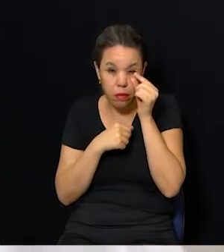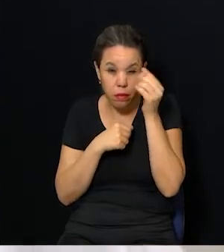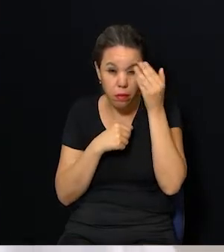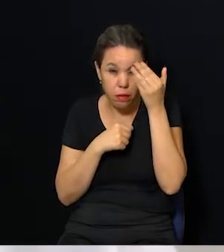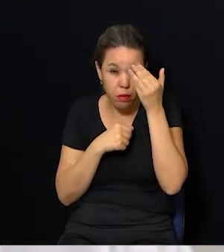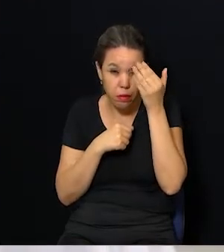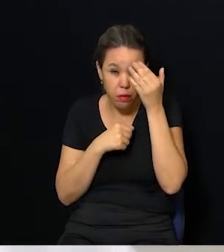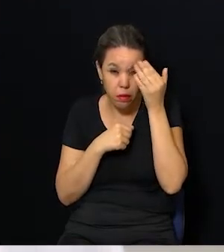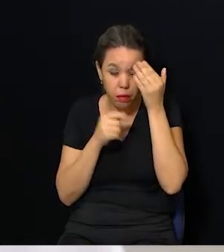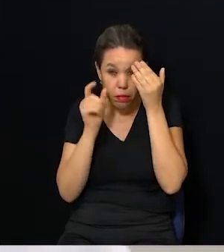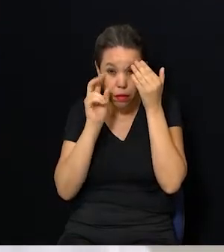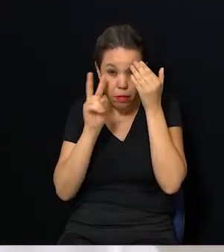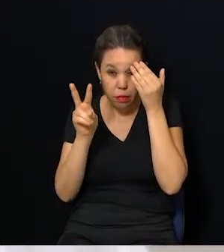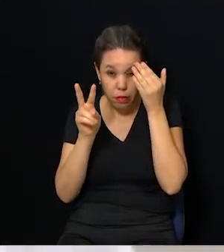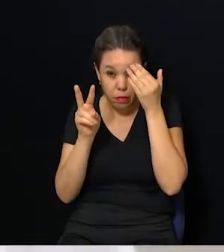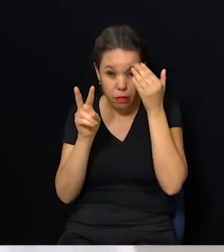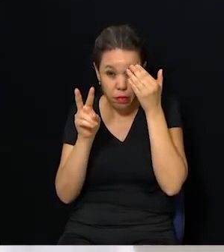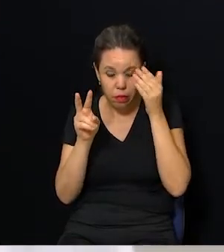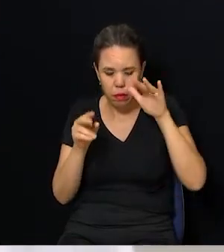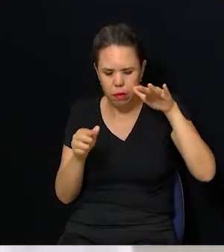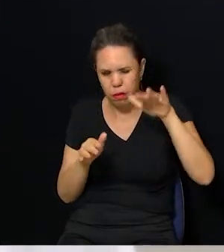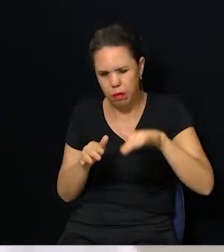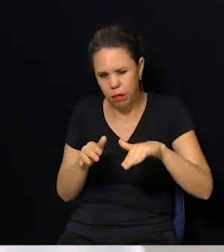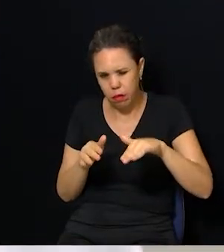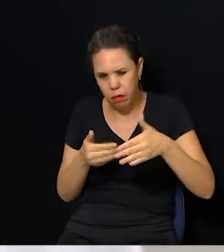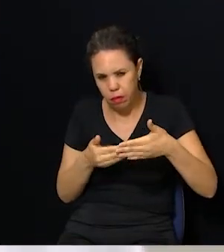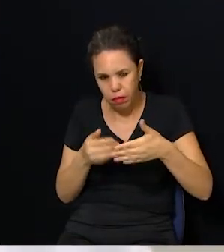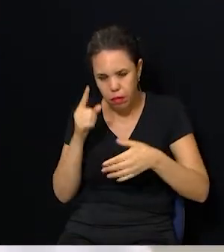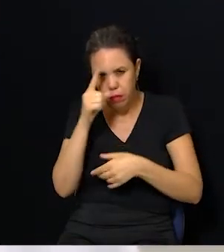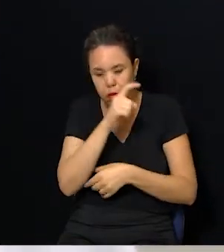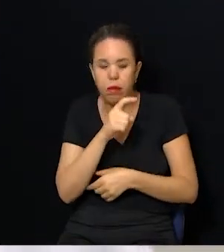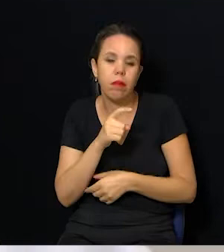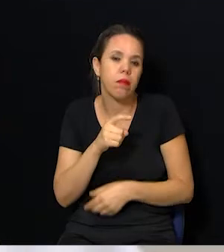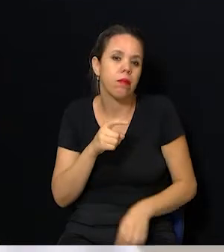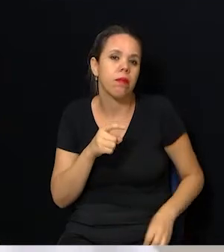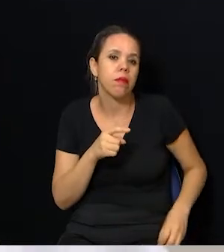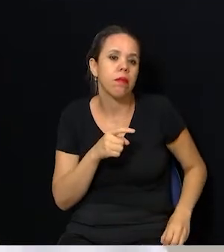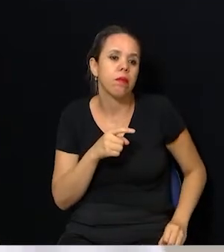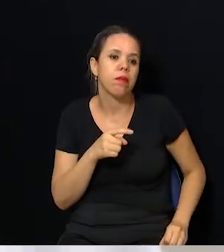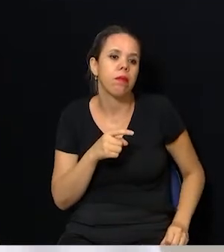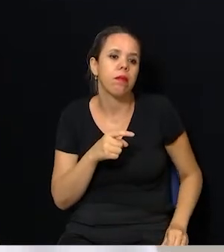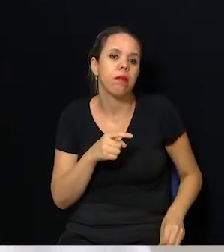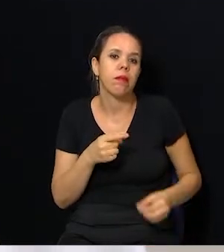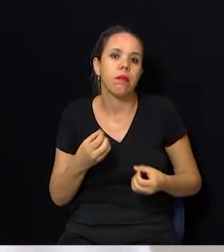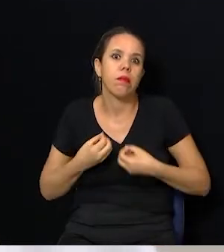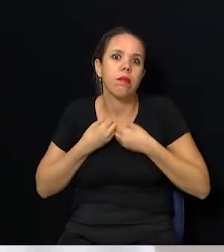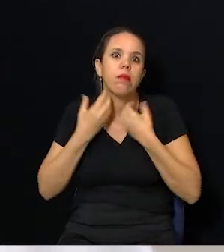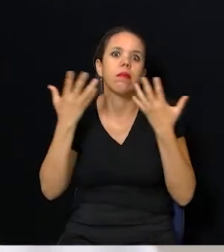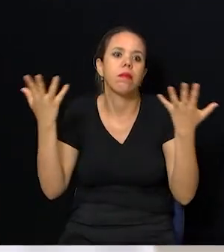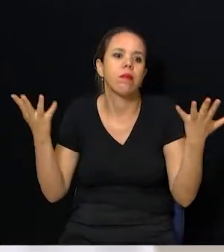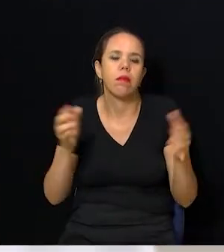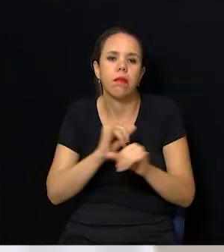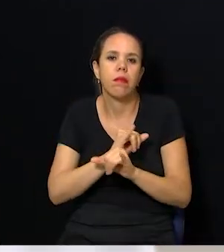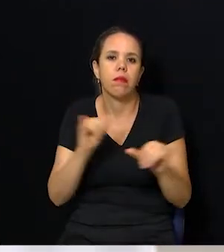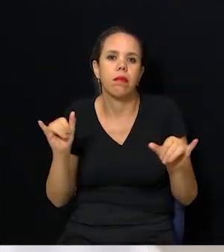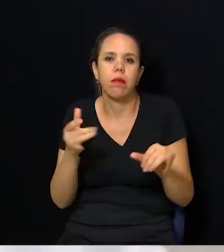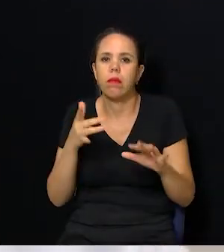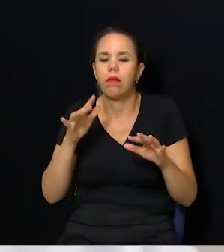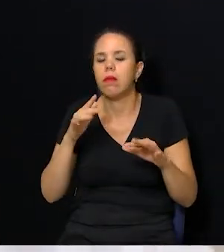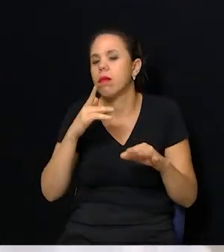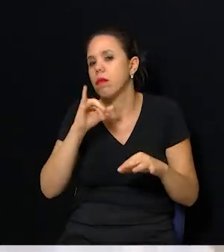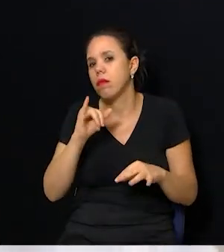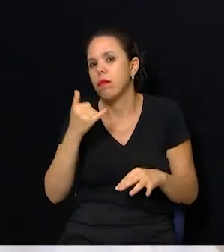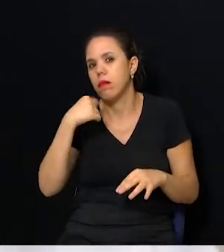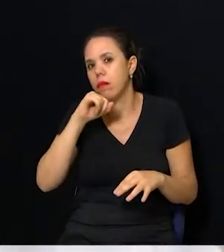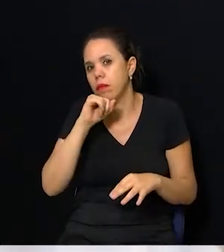enxerga ali, não é? Quando a criança é muito pequena, é muito difícil ela se expressar e dizer para o pai e para a mãe. Por exemplo,